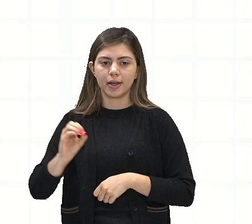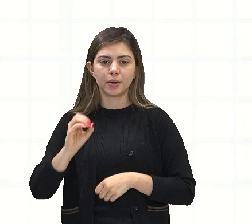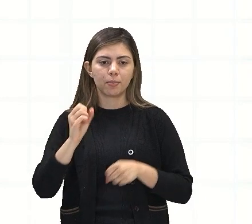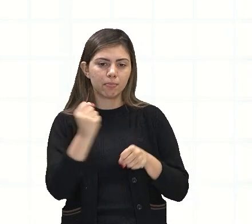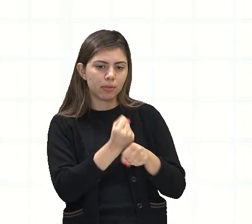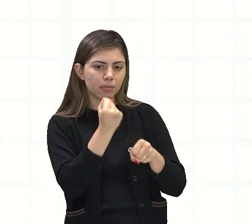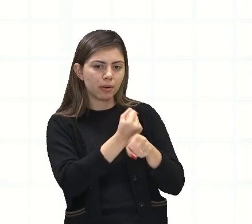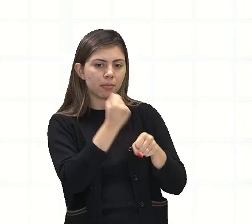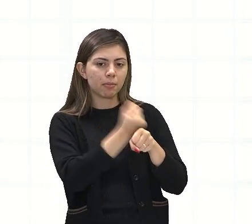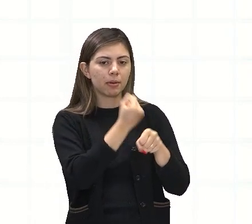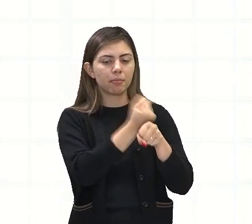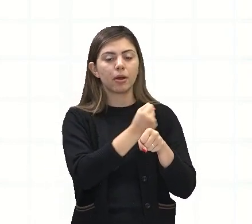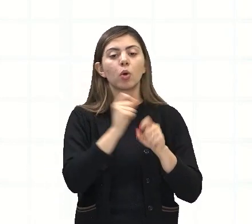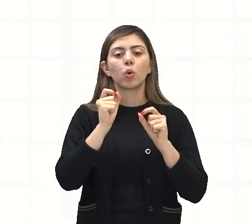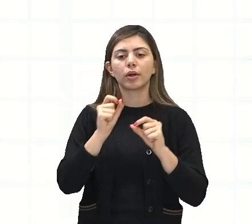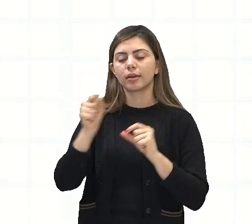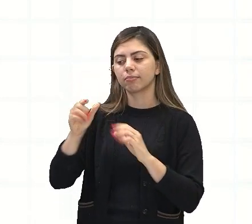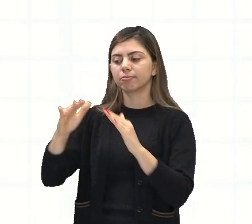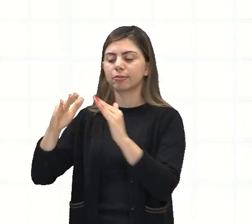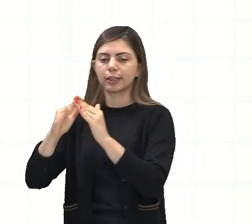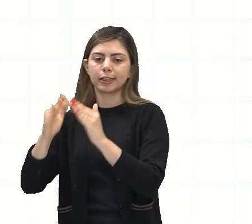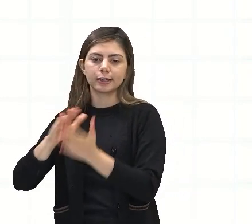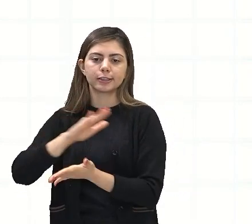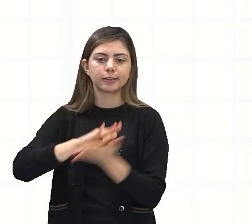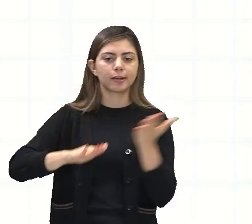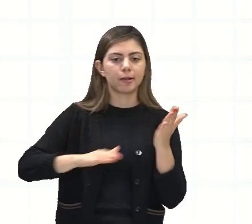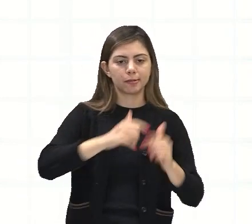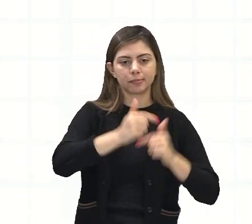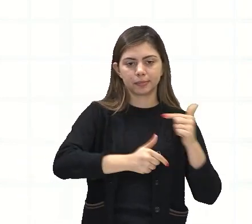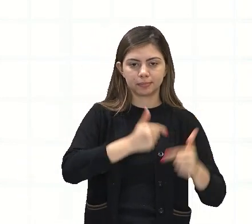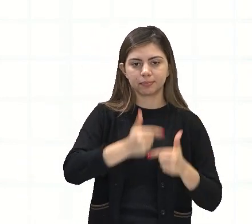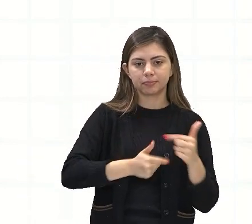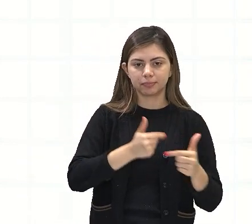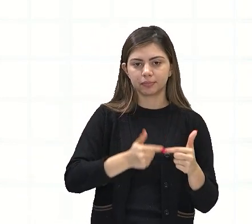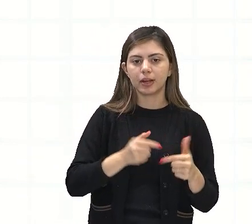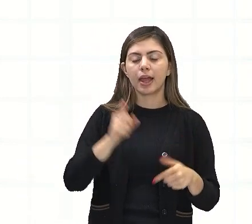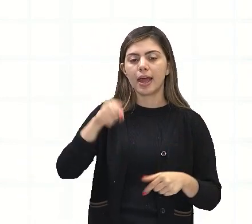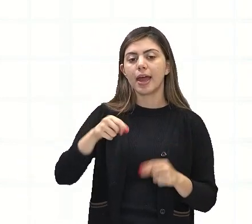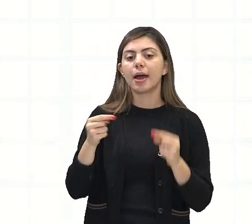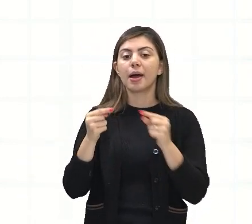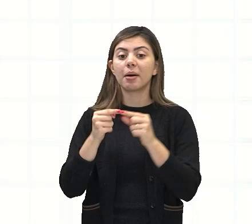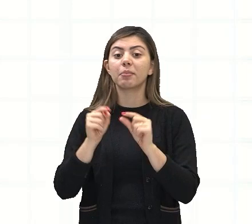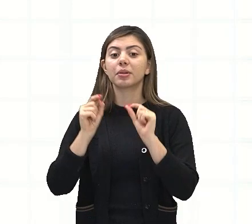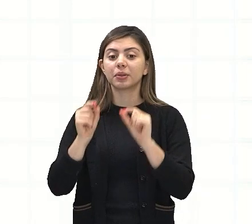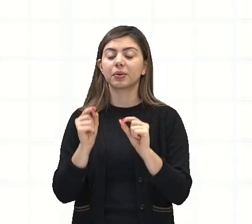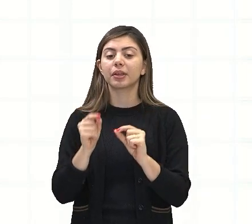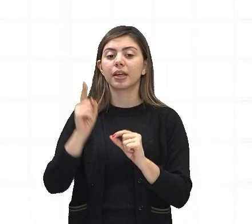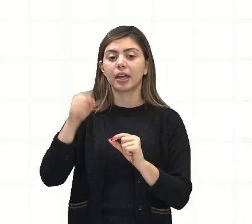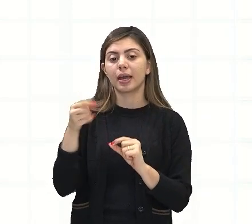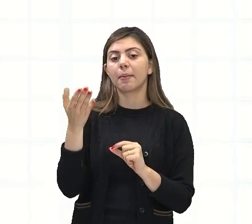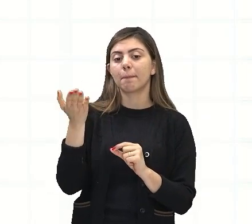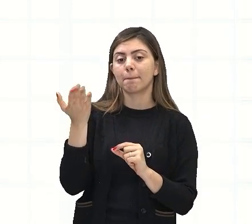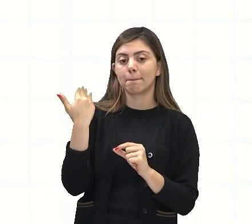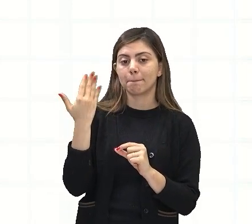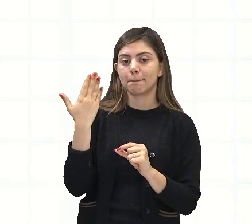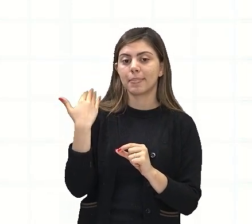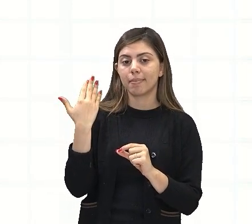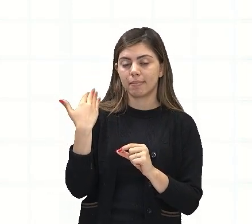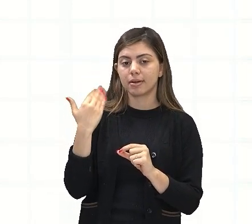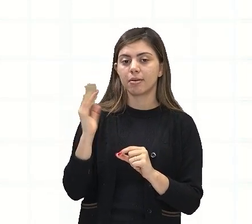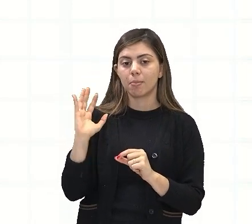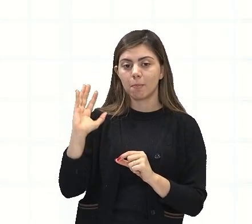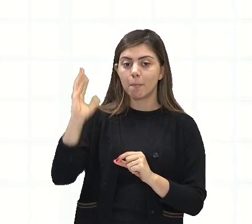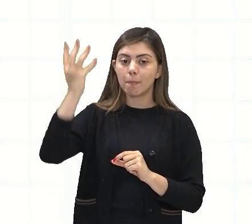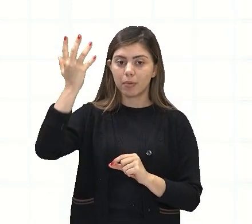Caio saiu de casa para o seu trabalho. Nós temos o pretérito perfeito aqui no verbo sair, certo?